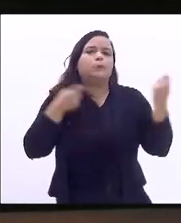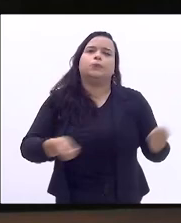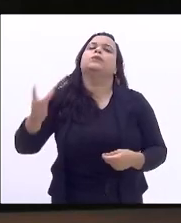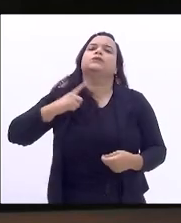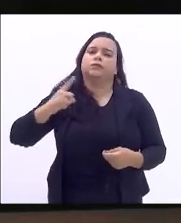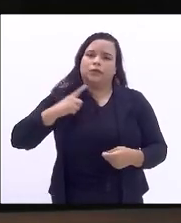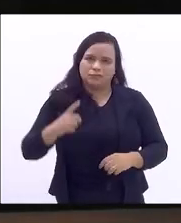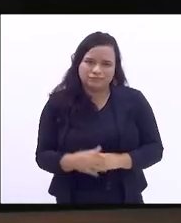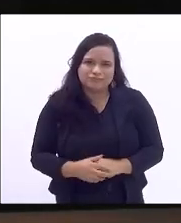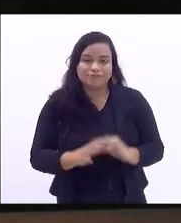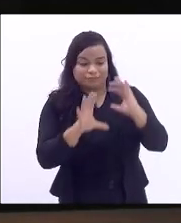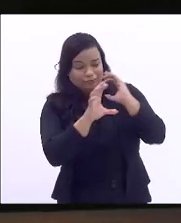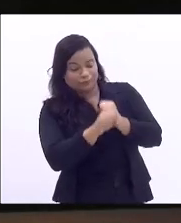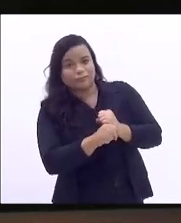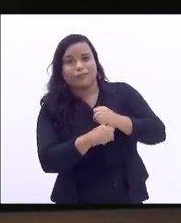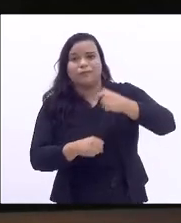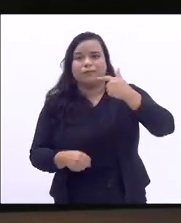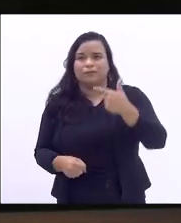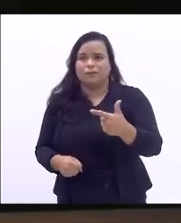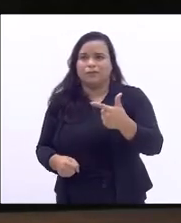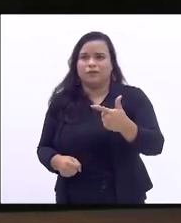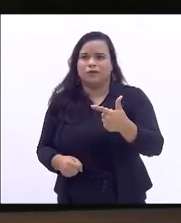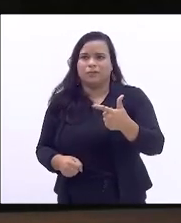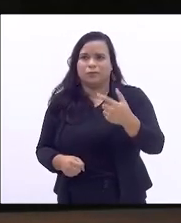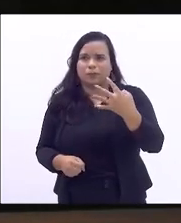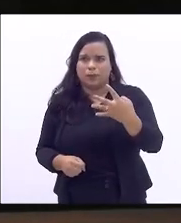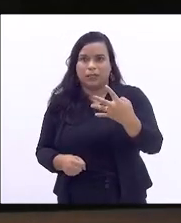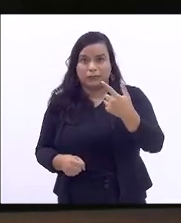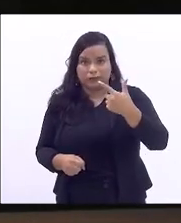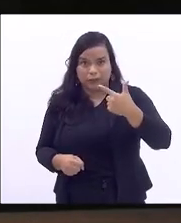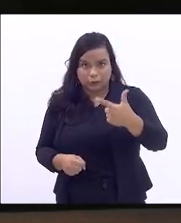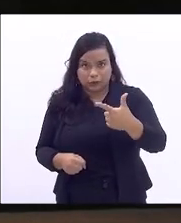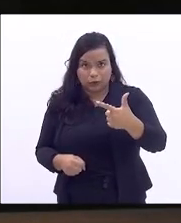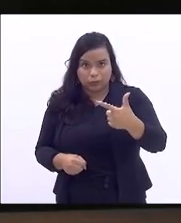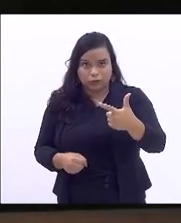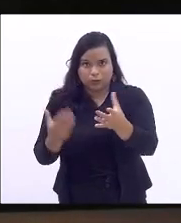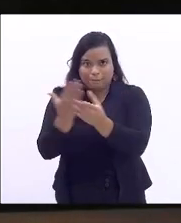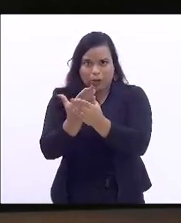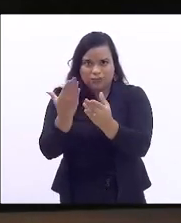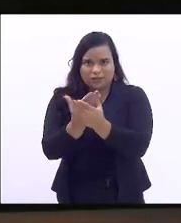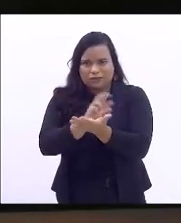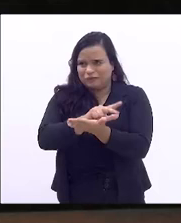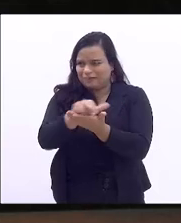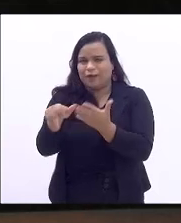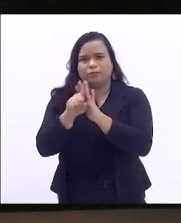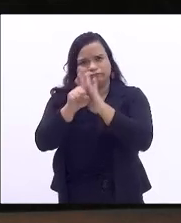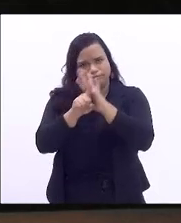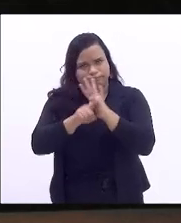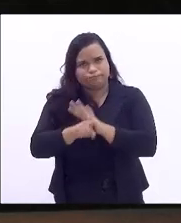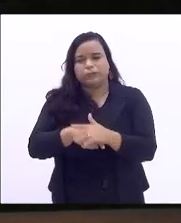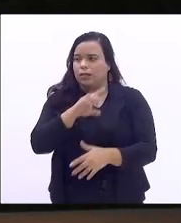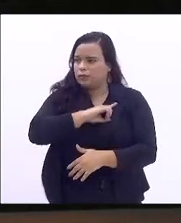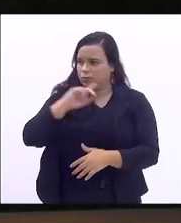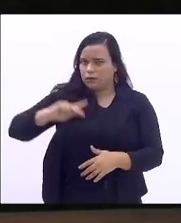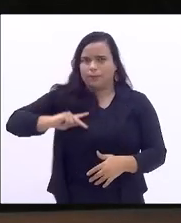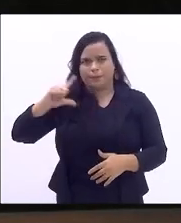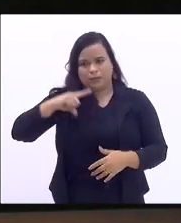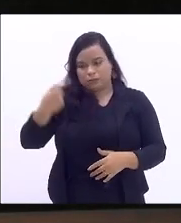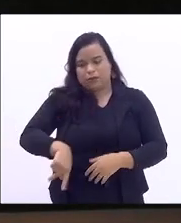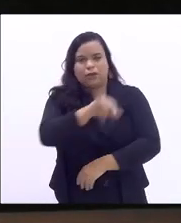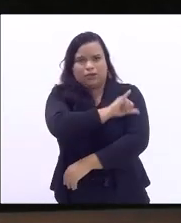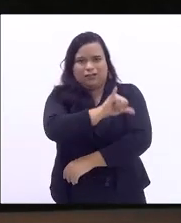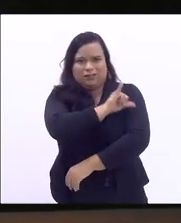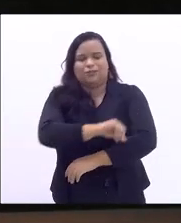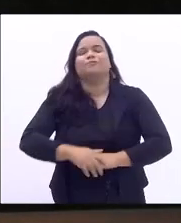de um total de 242 242 processos analisados pela Defensoria Pública que no